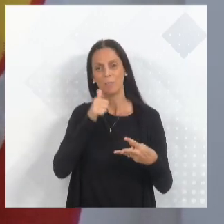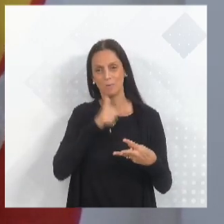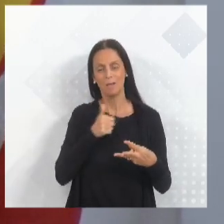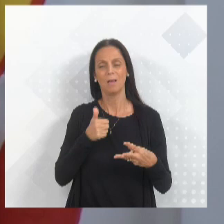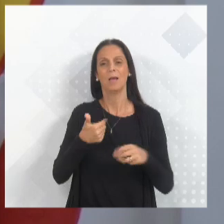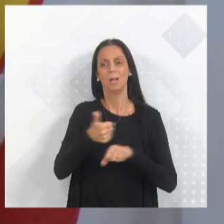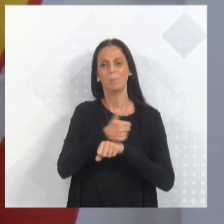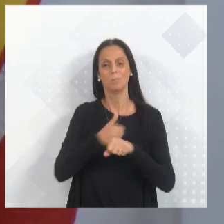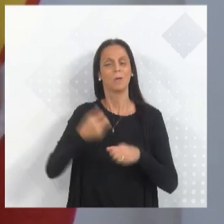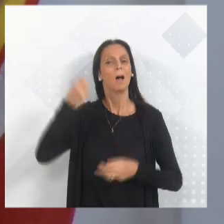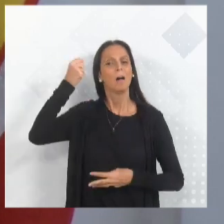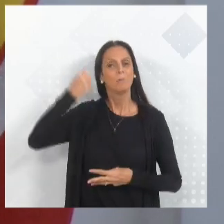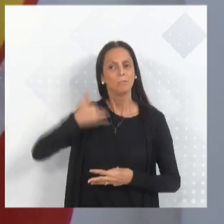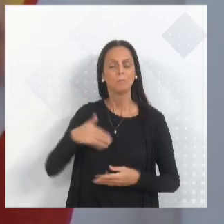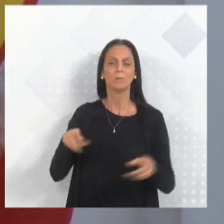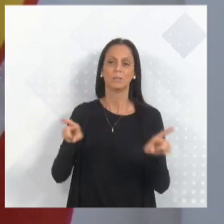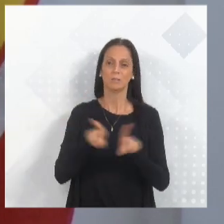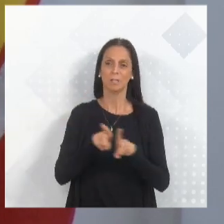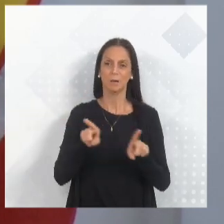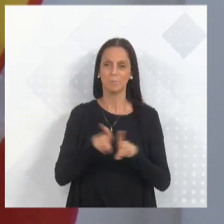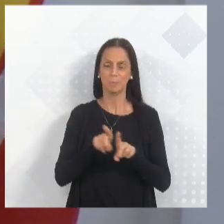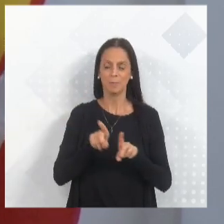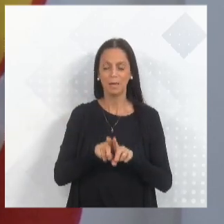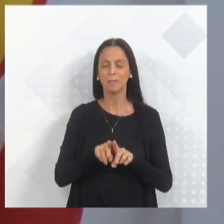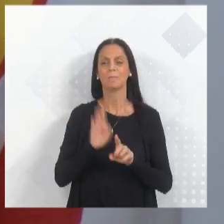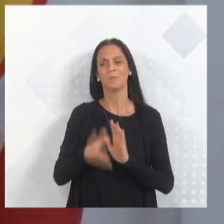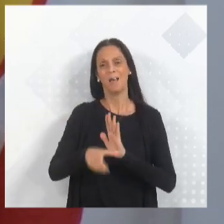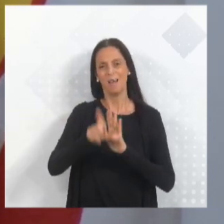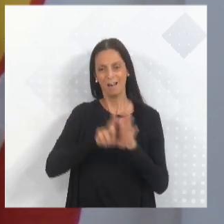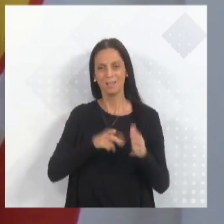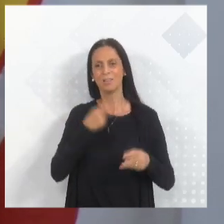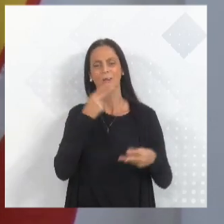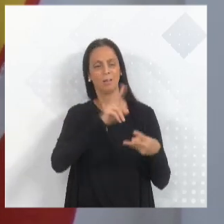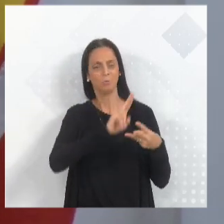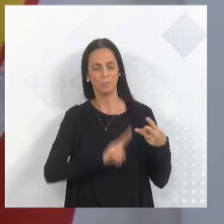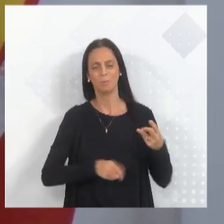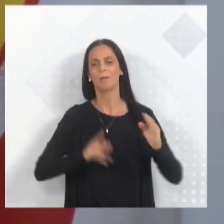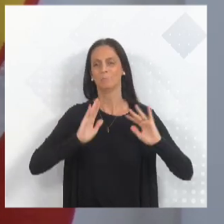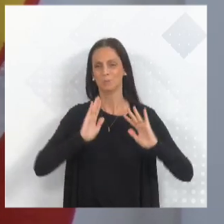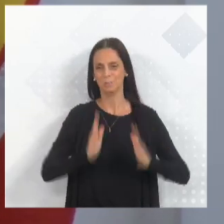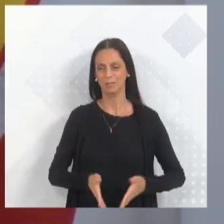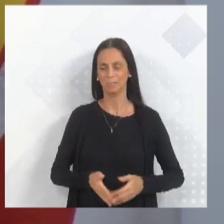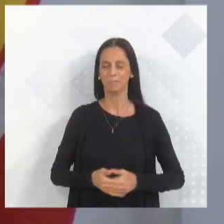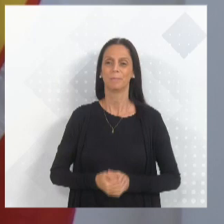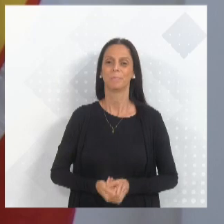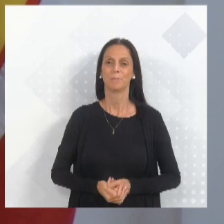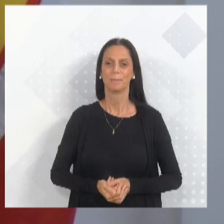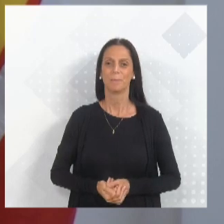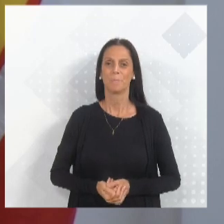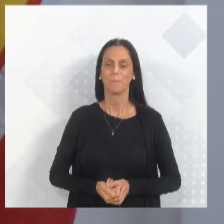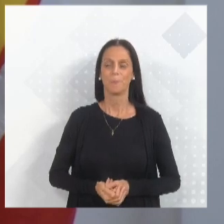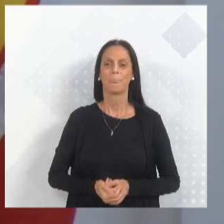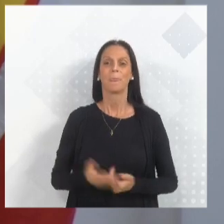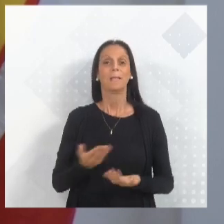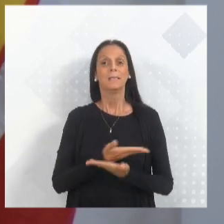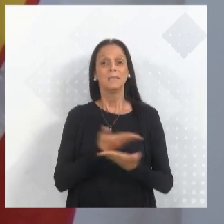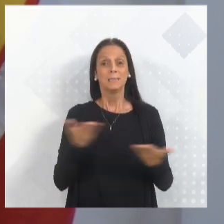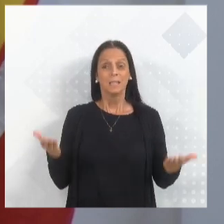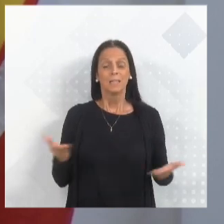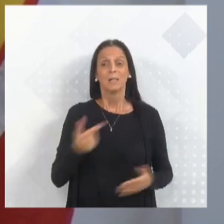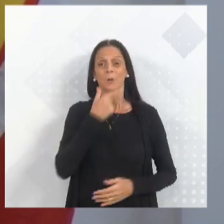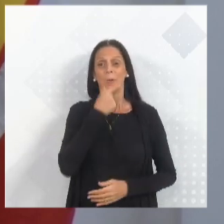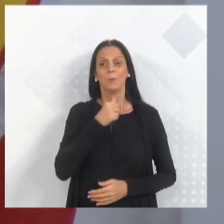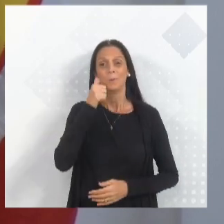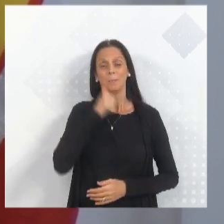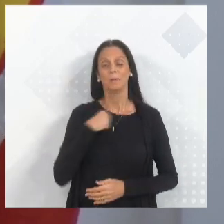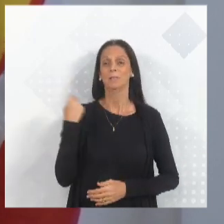nesta tarde o qual já tinha anunciado a presença de vocês hoje nesta tarde colegas colegas vereadores vereadoras e a